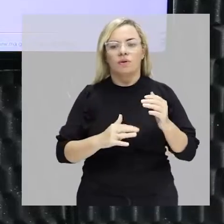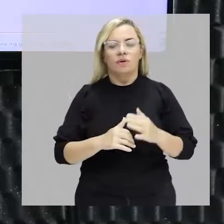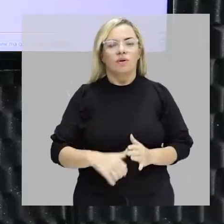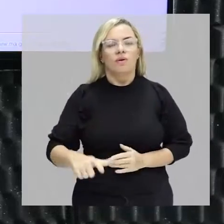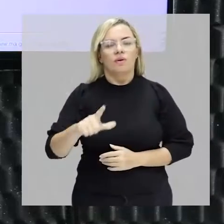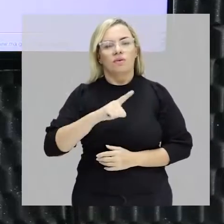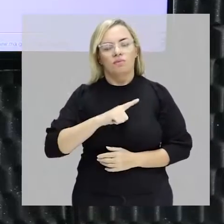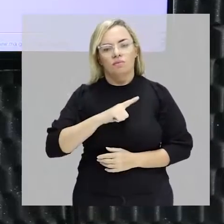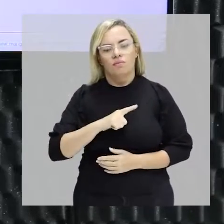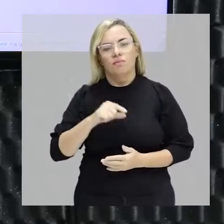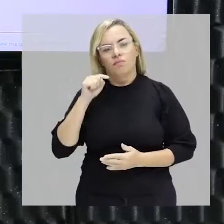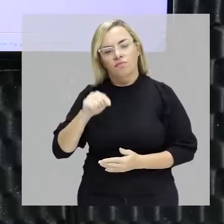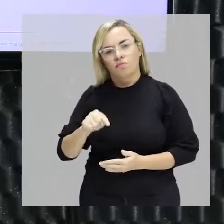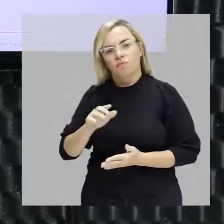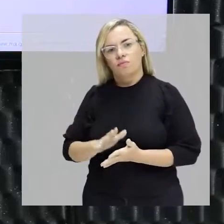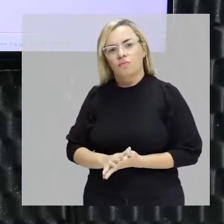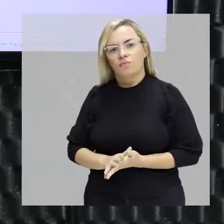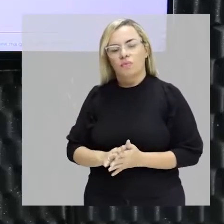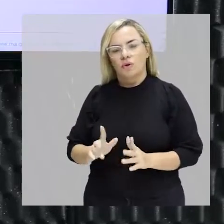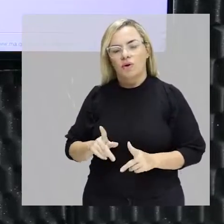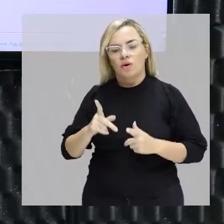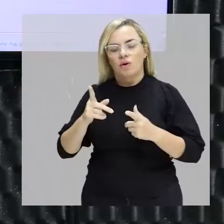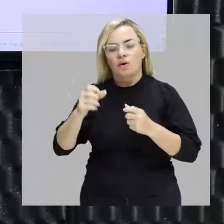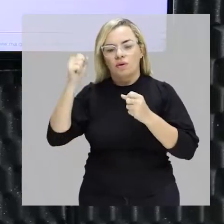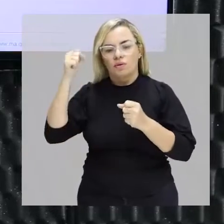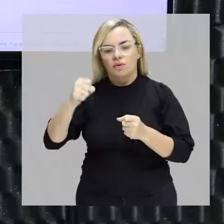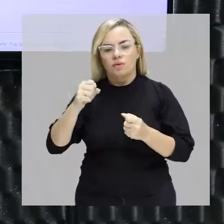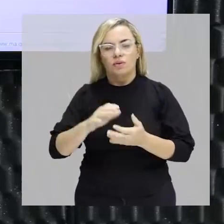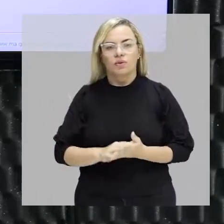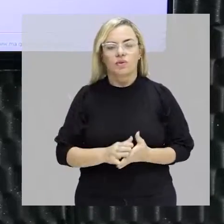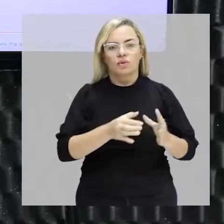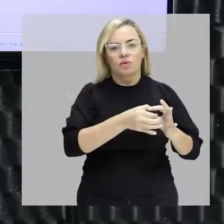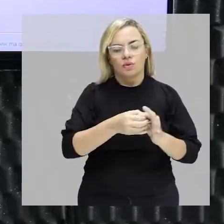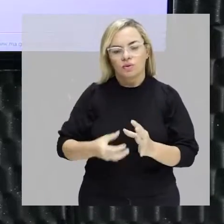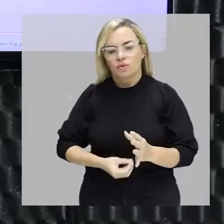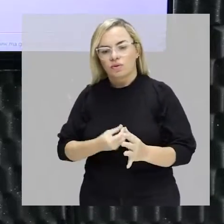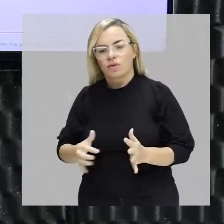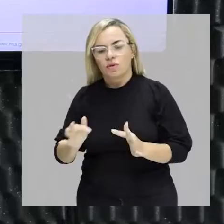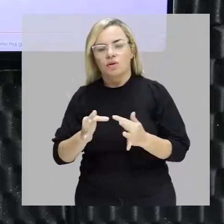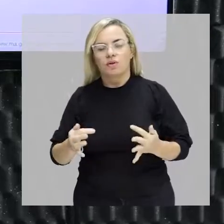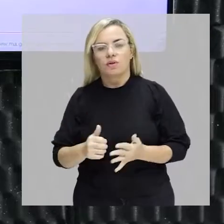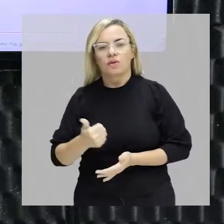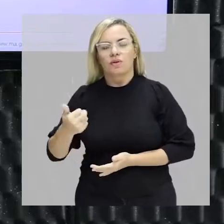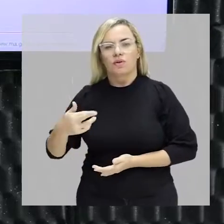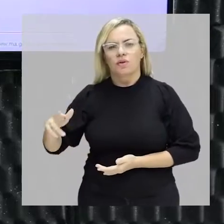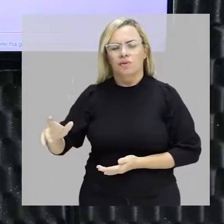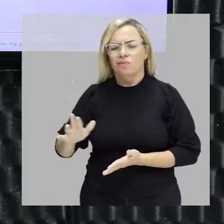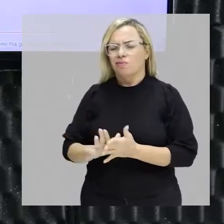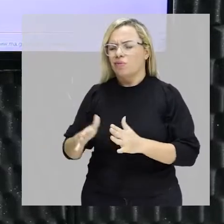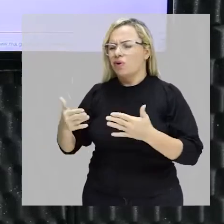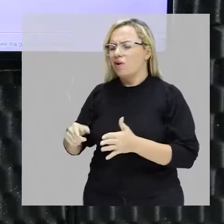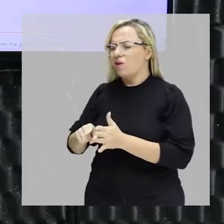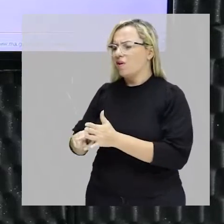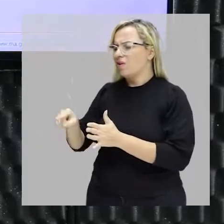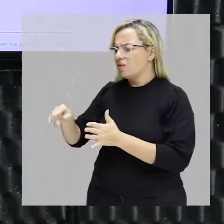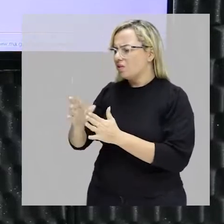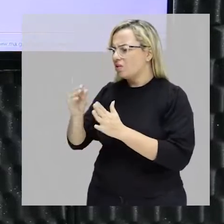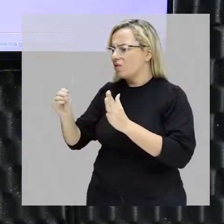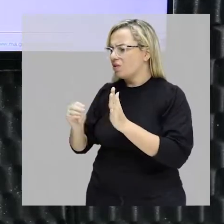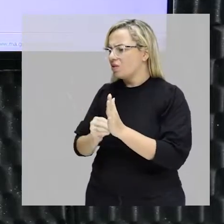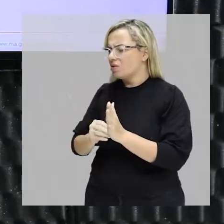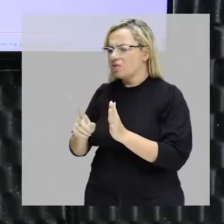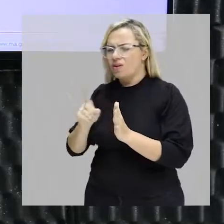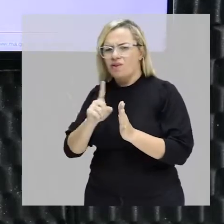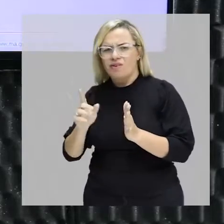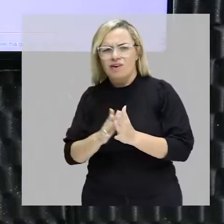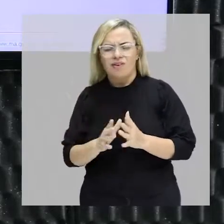tem justamente a presença bem forte da chamada função do primeiro grau. Eita, Renata, tu já está entrando no conteúdo, tu nem vai falar aquela